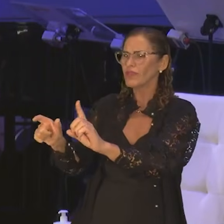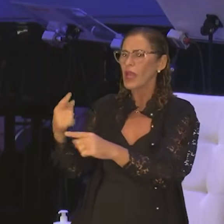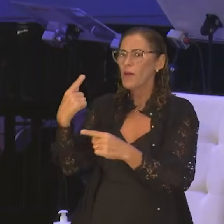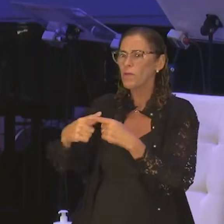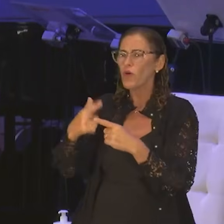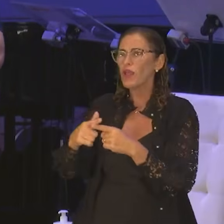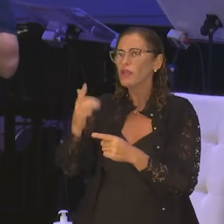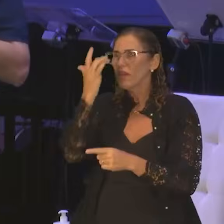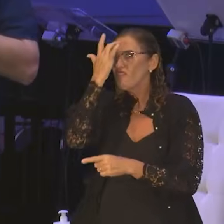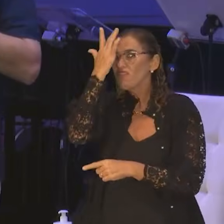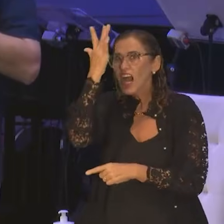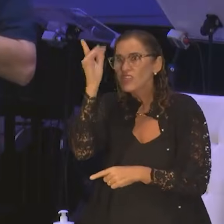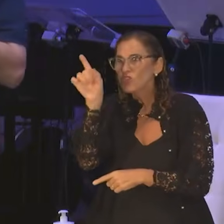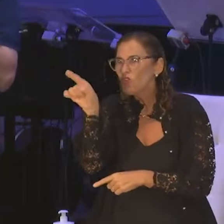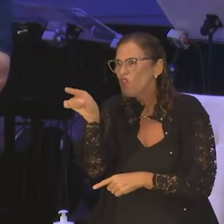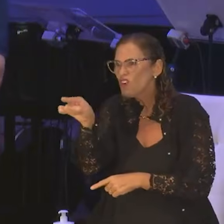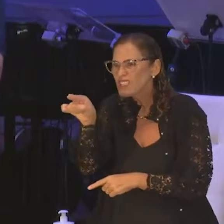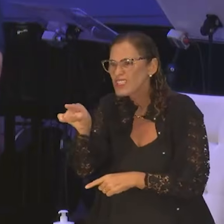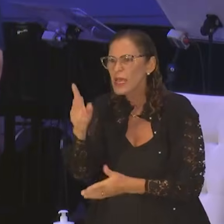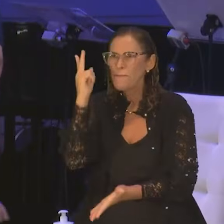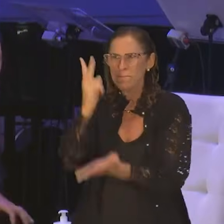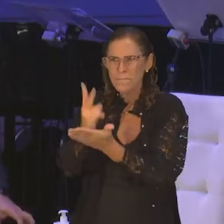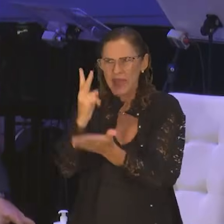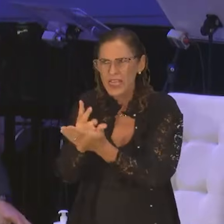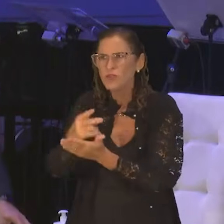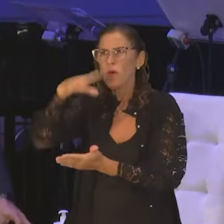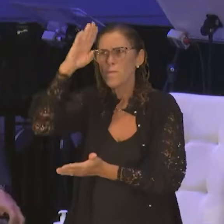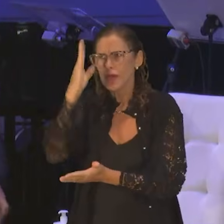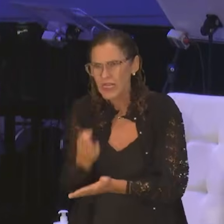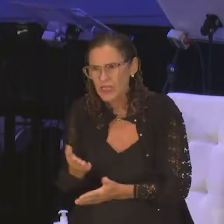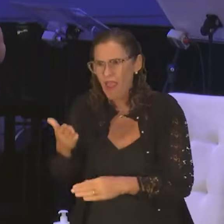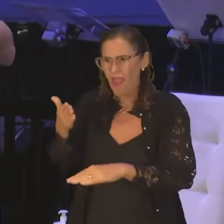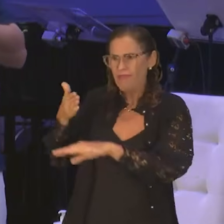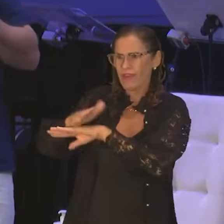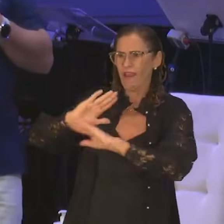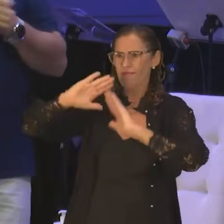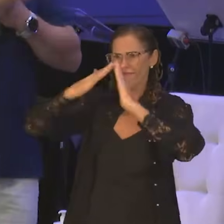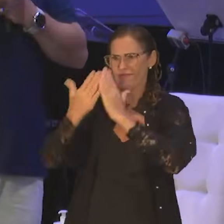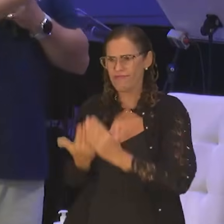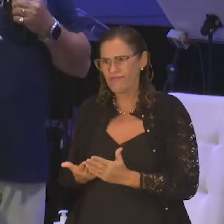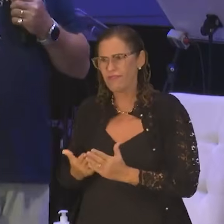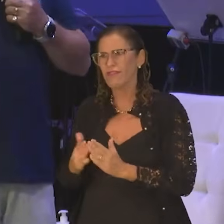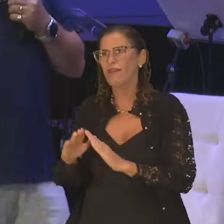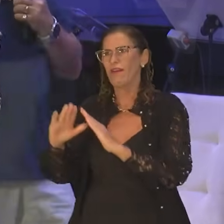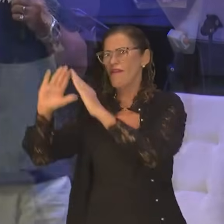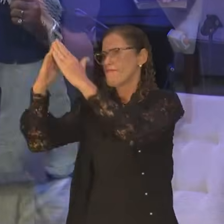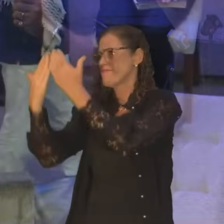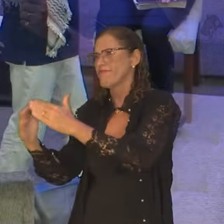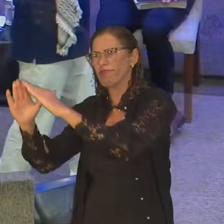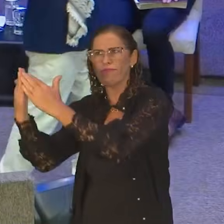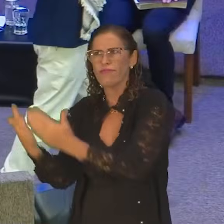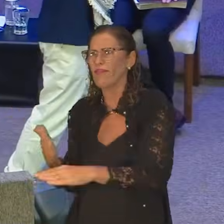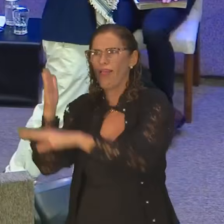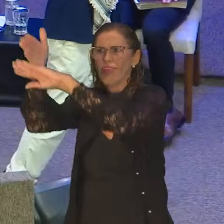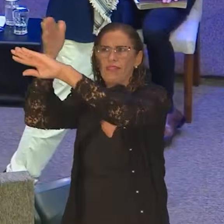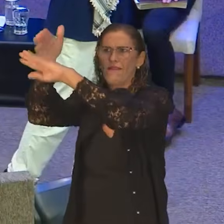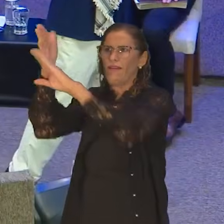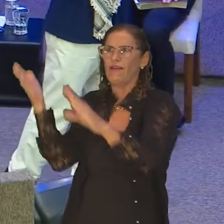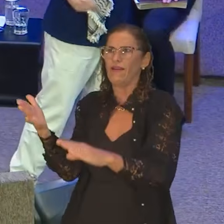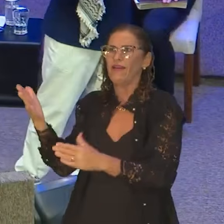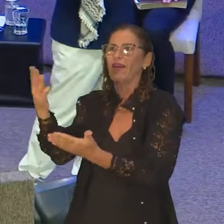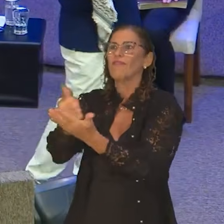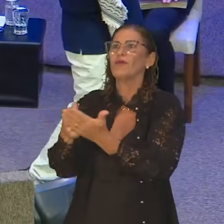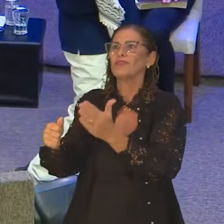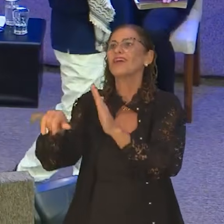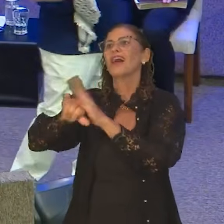Porque não é fácil você, mesmo sendo brasileiro, entrar na favela da Rocinha, entrar no meio de picos e vai lá buscando um ladrão